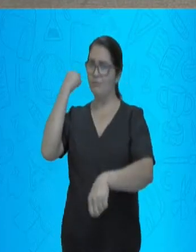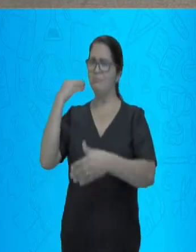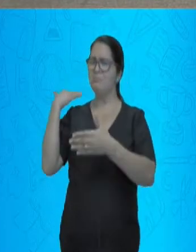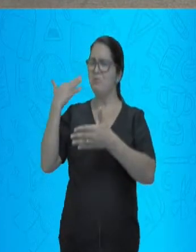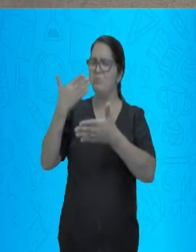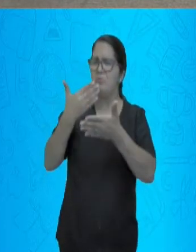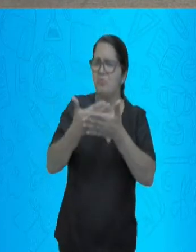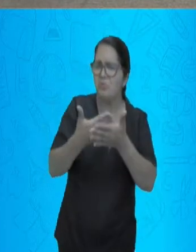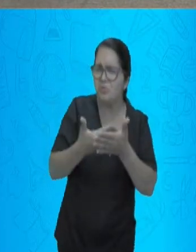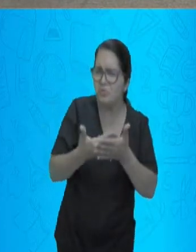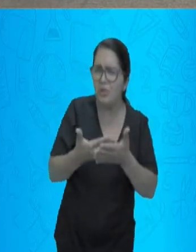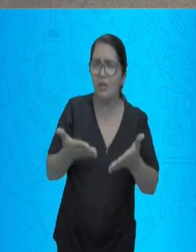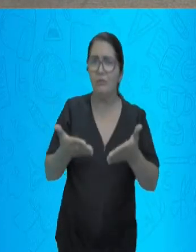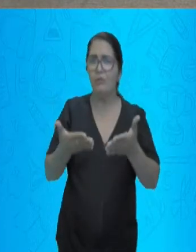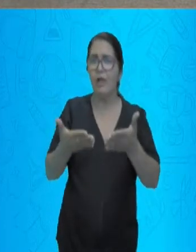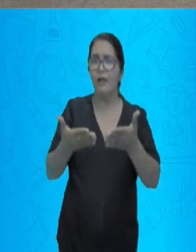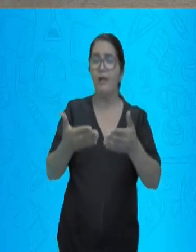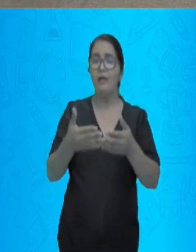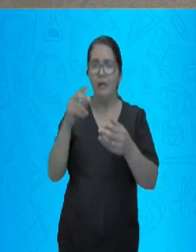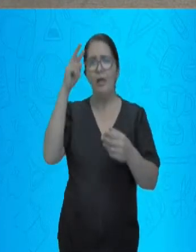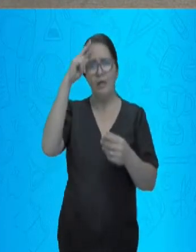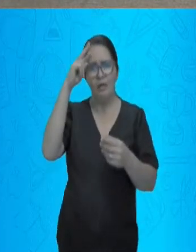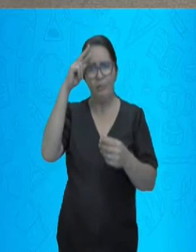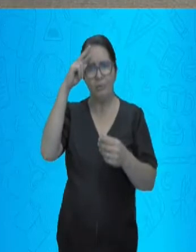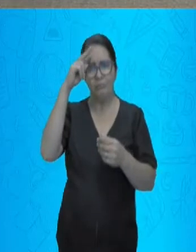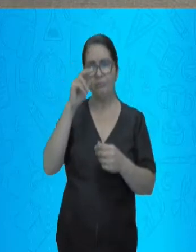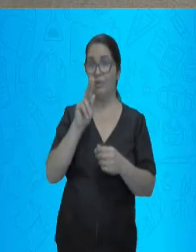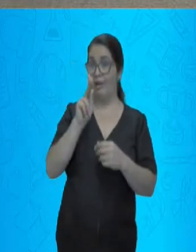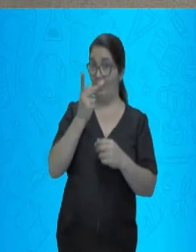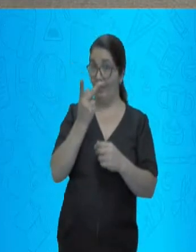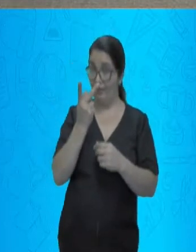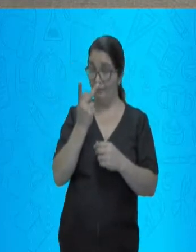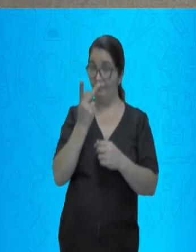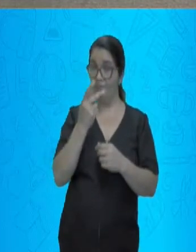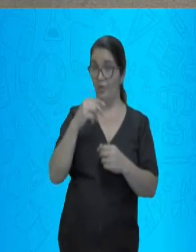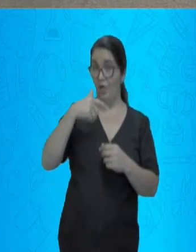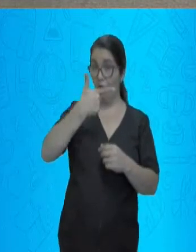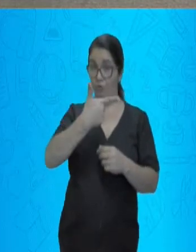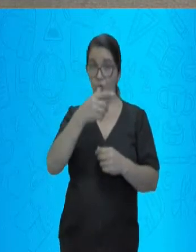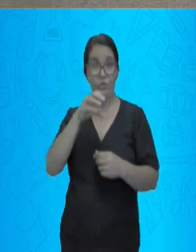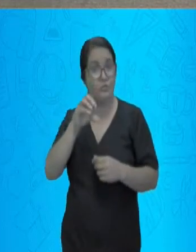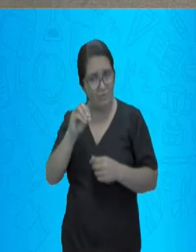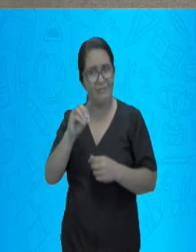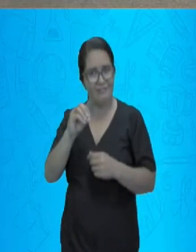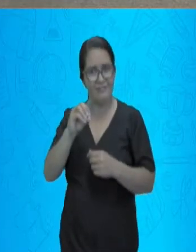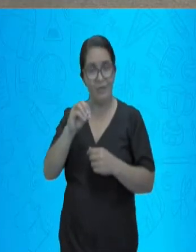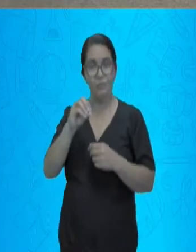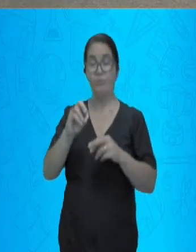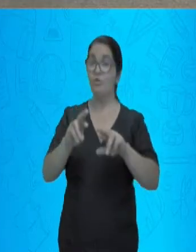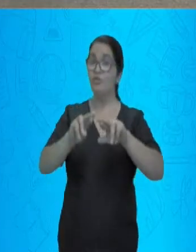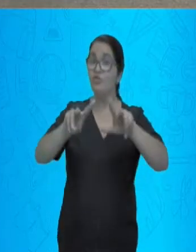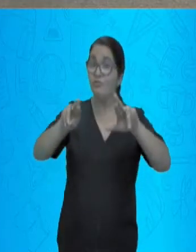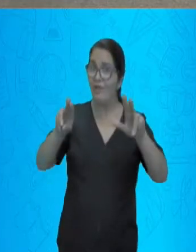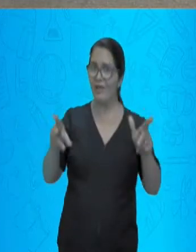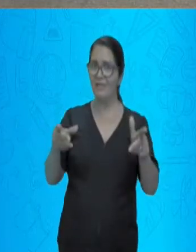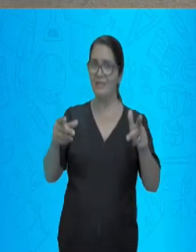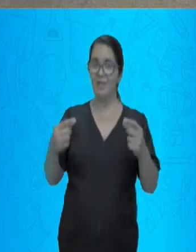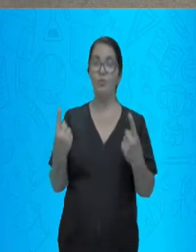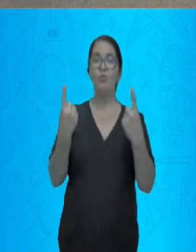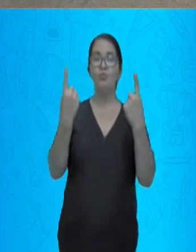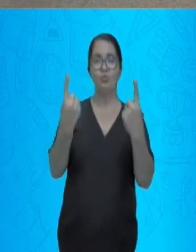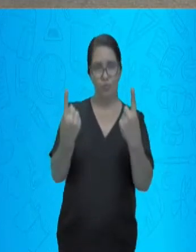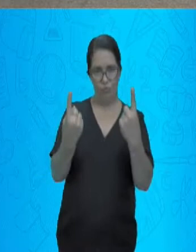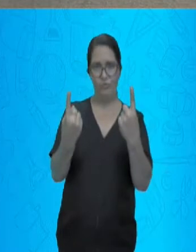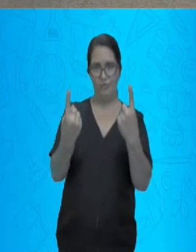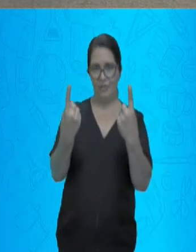H2O são átomos de elementos químicos diferentes. Eu tenho hidrogênio e tenho